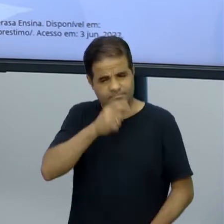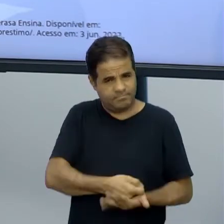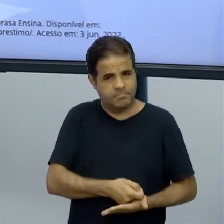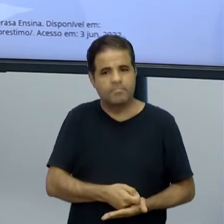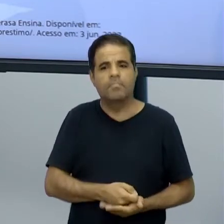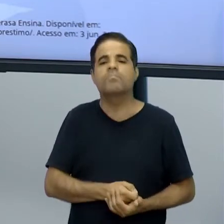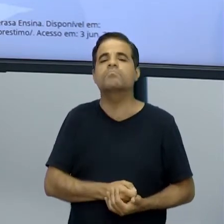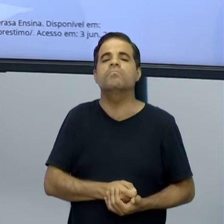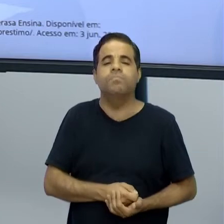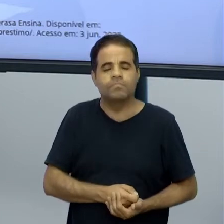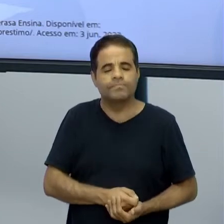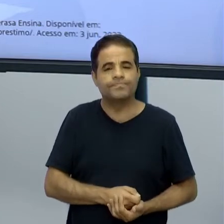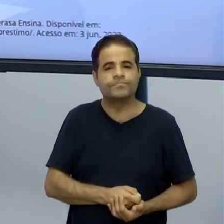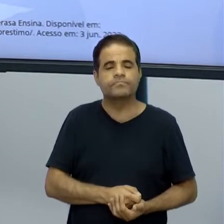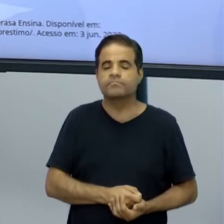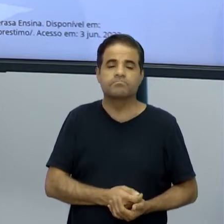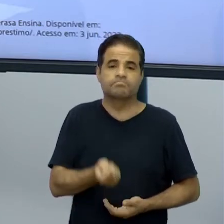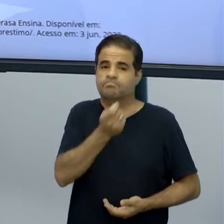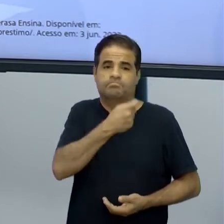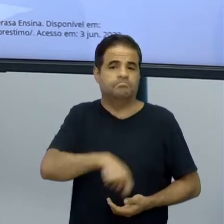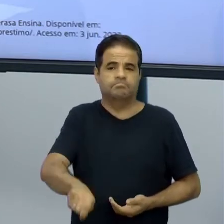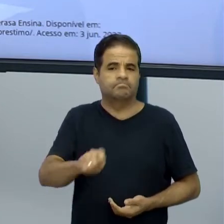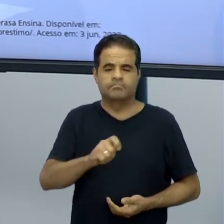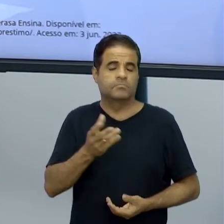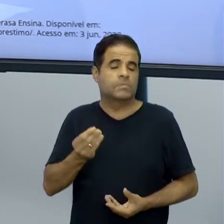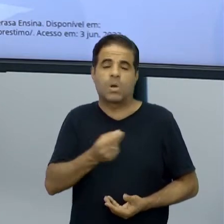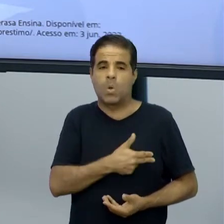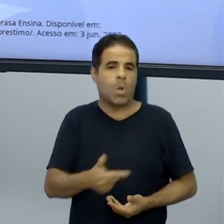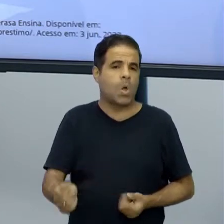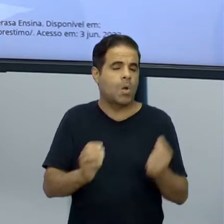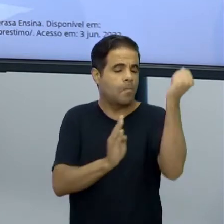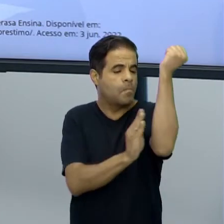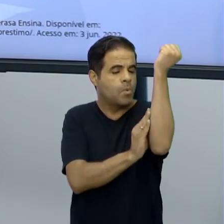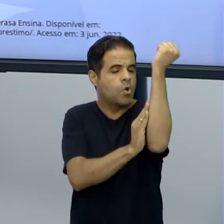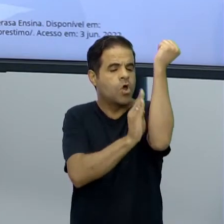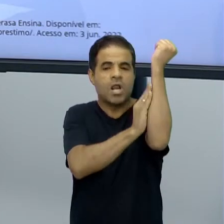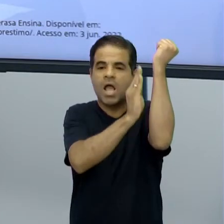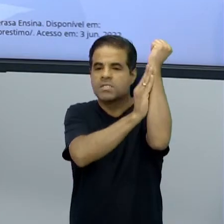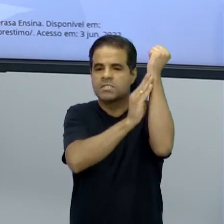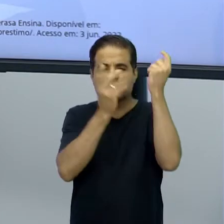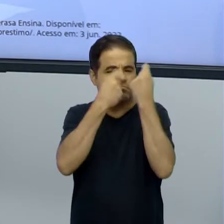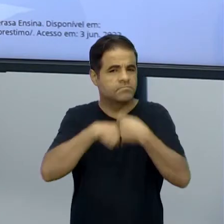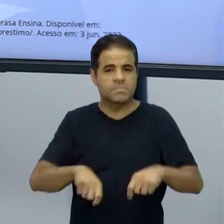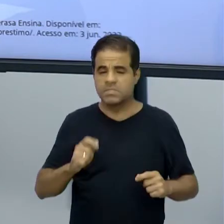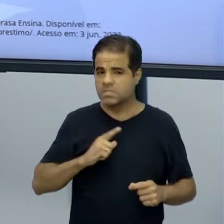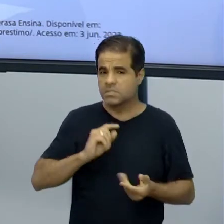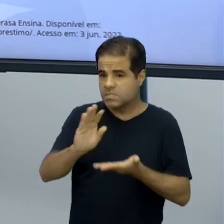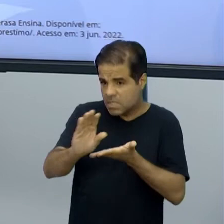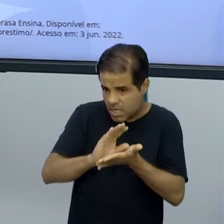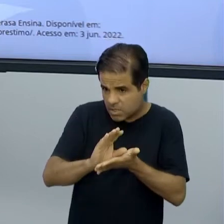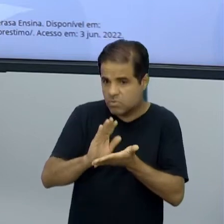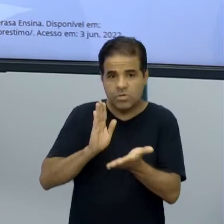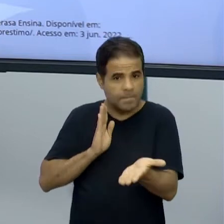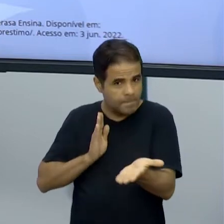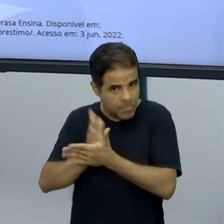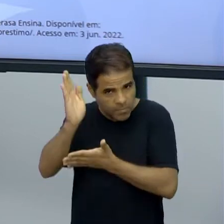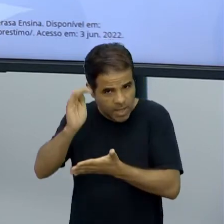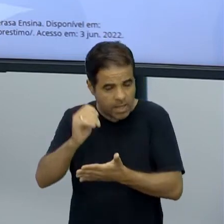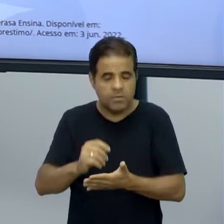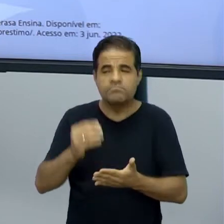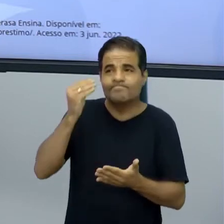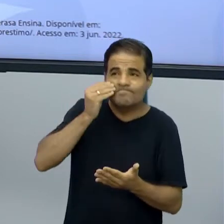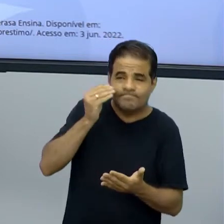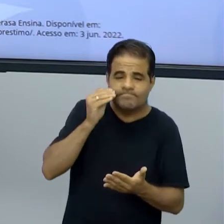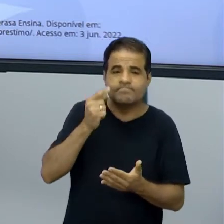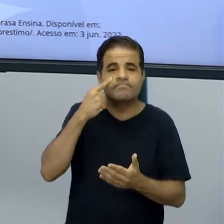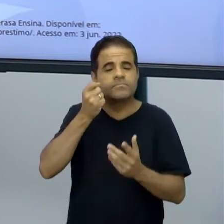pré-aprovado para você. Não precisa de muita burocracia, não tem muito papel. Você tem lá um créditozinho aprovado, você simula lá